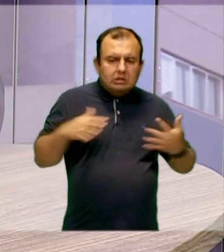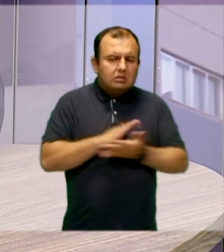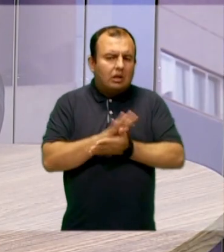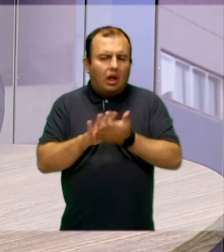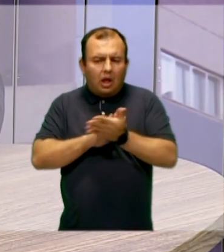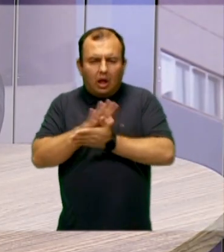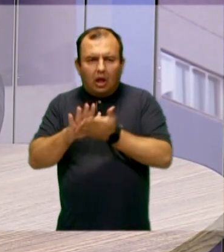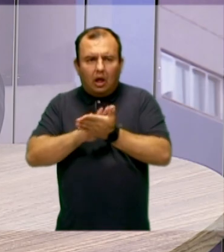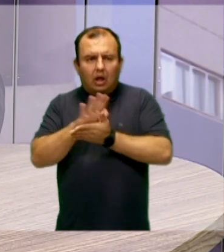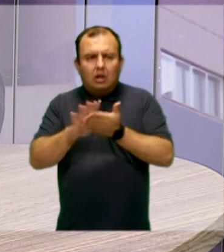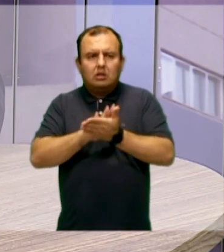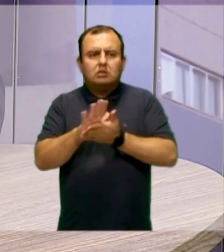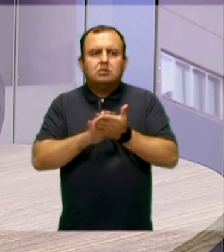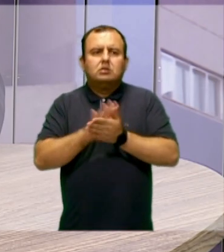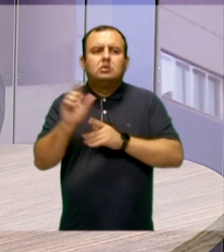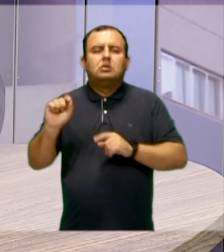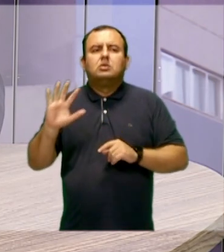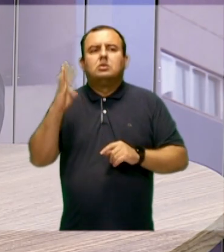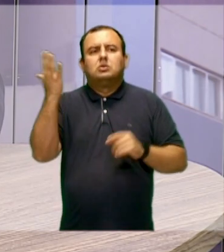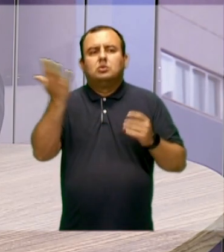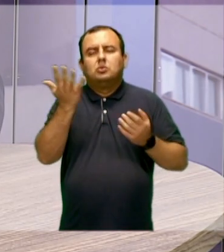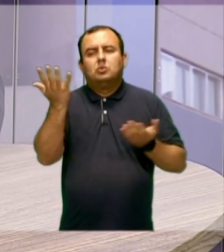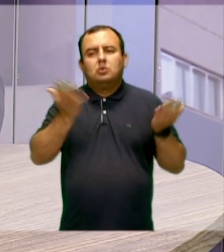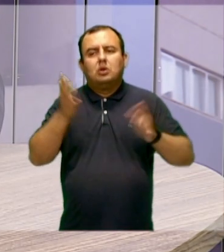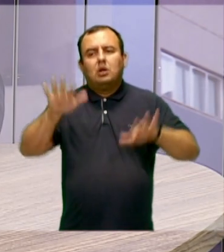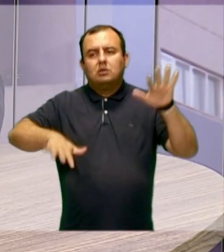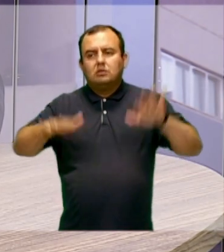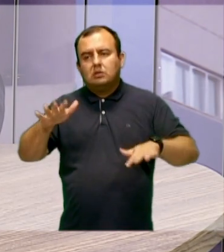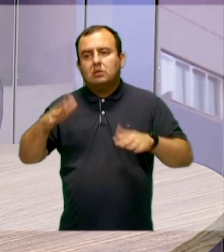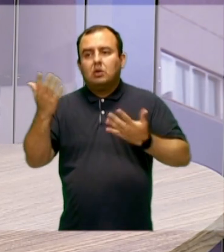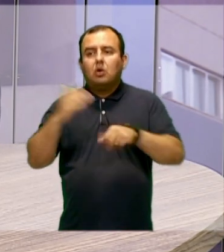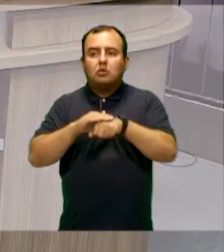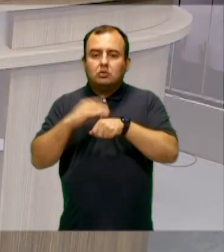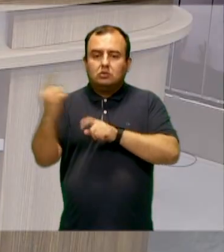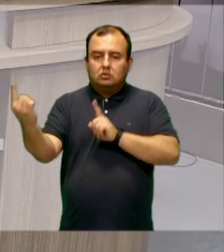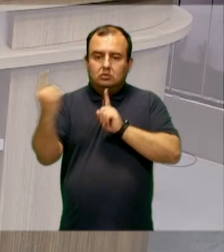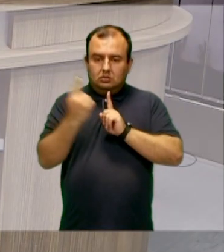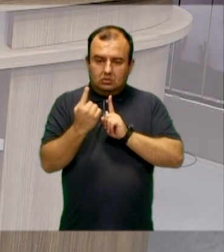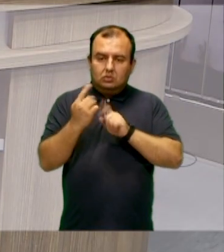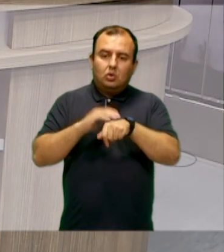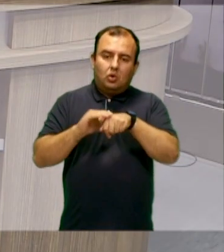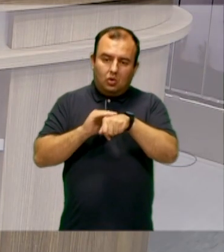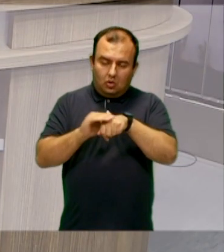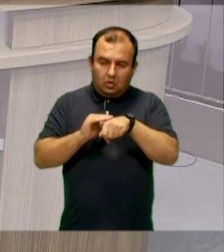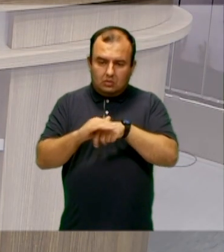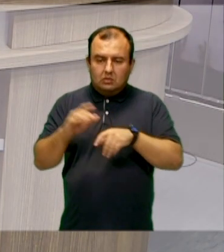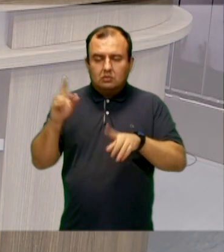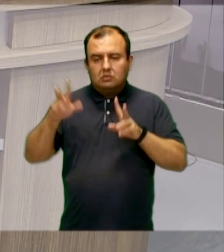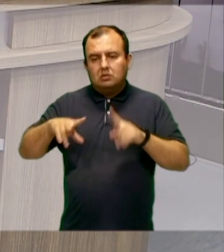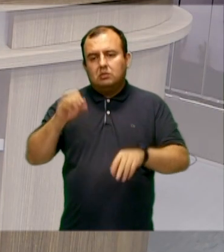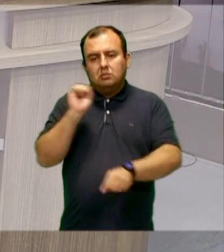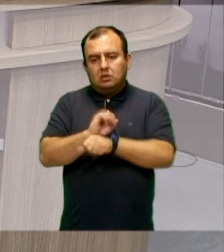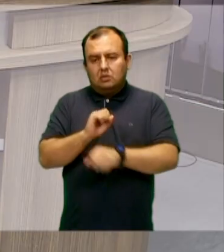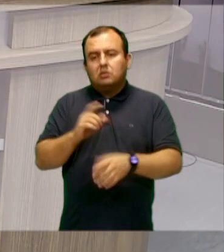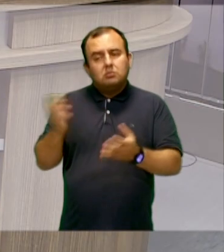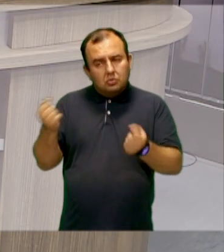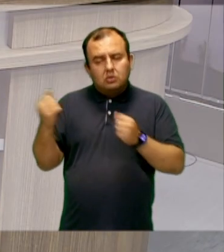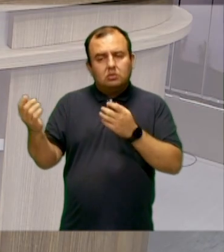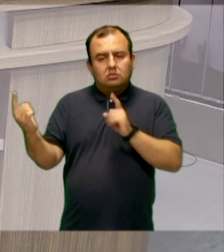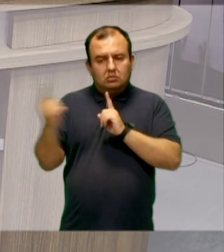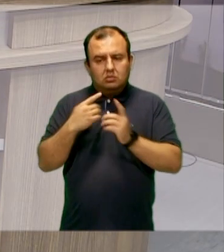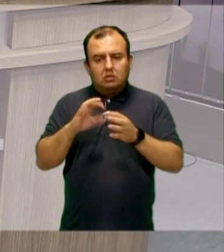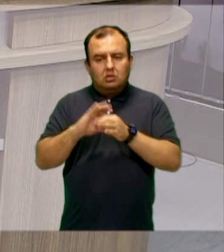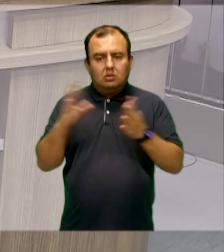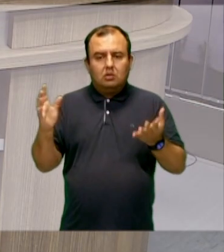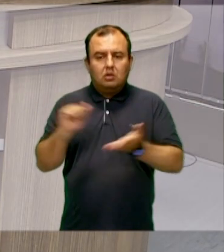a gente acontece hoje, às vezes, de eu encontrar algum servidor, eu queria conversar com o senhor. Entre, as pessoas ficam olhando. Posso entrar? Pode. A agenda está